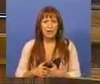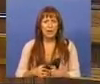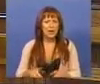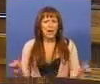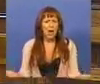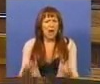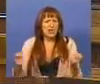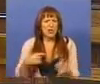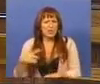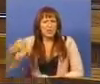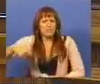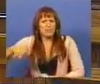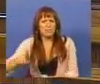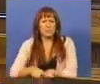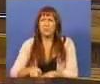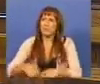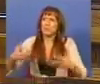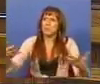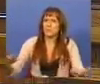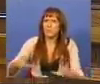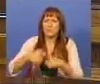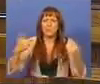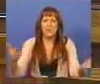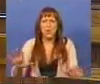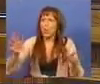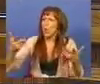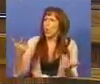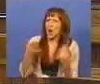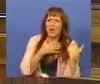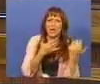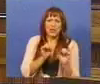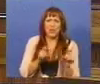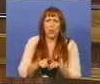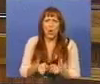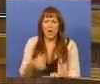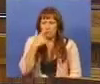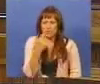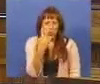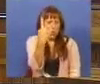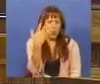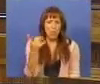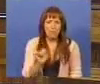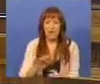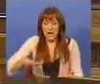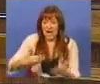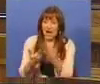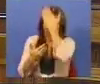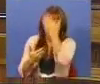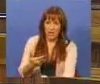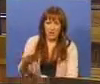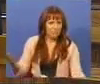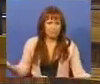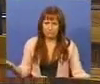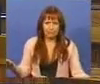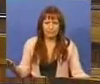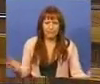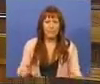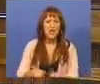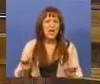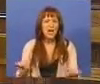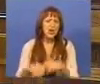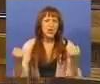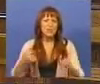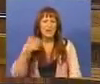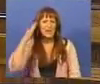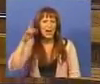as campanhas presidenciais ficariam sem qualquer responsabilidade unipessoal do candidato em questão e os